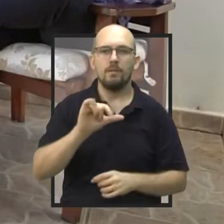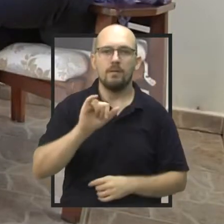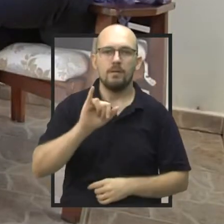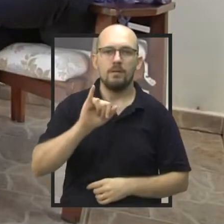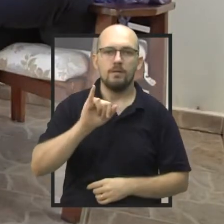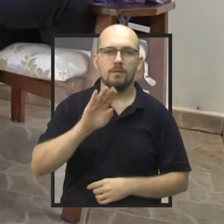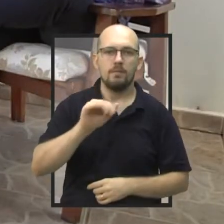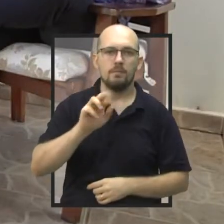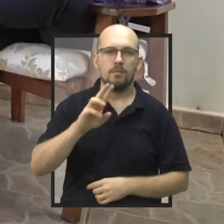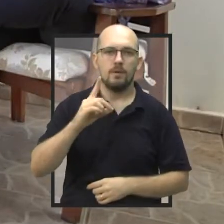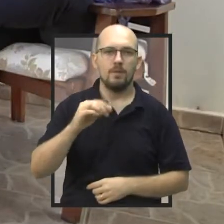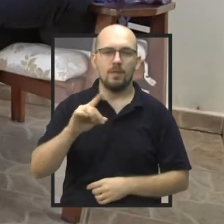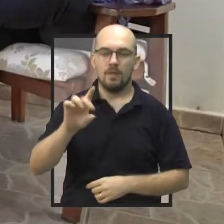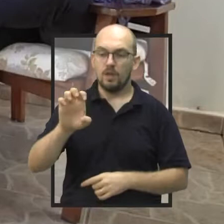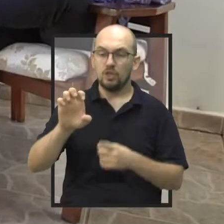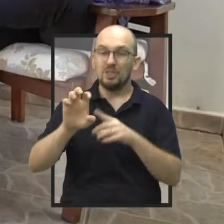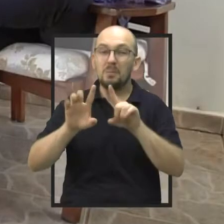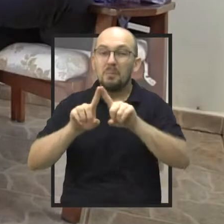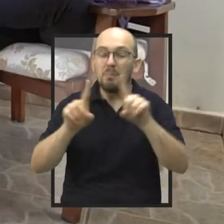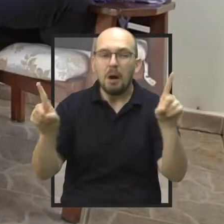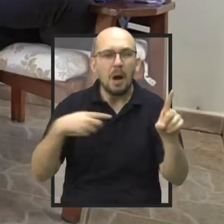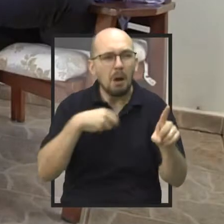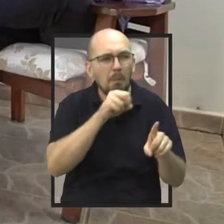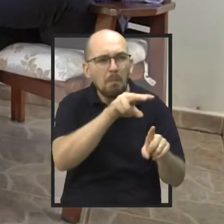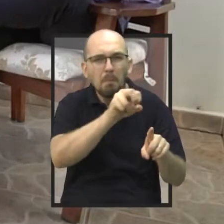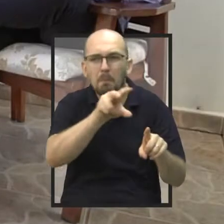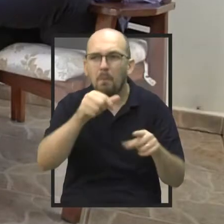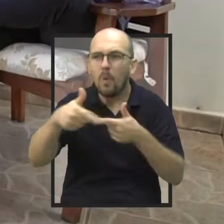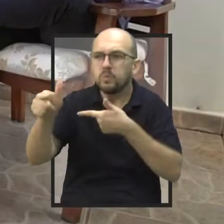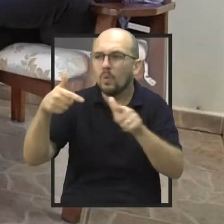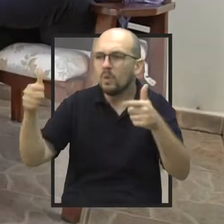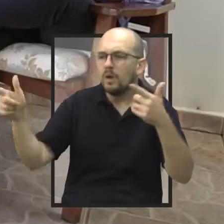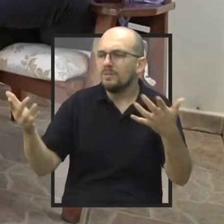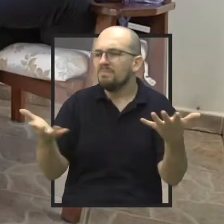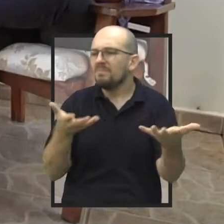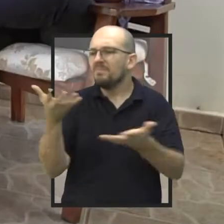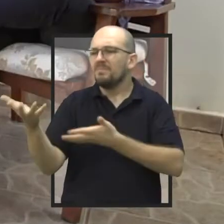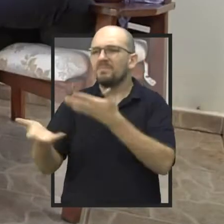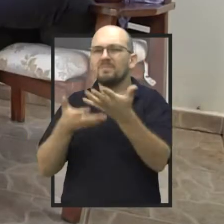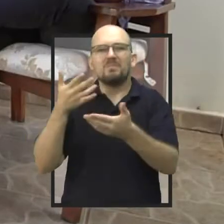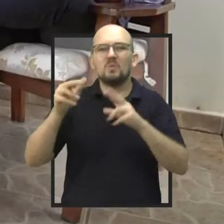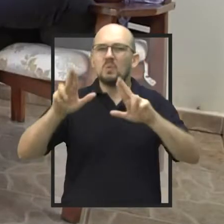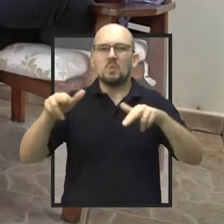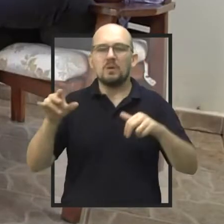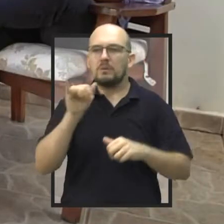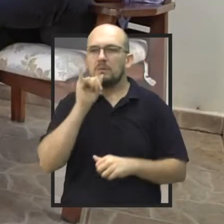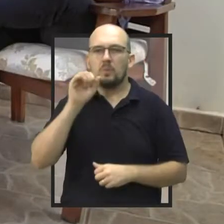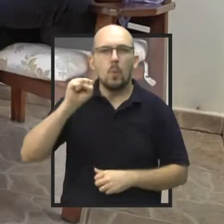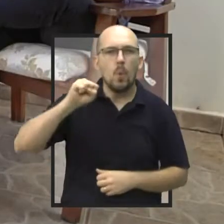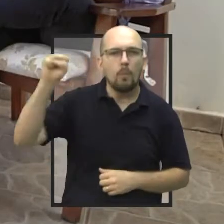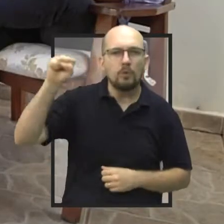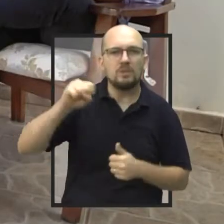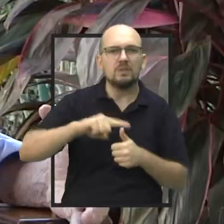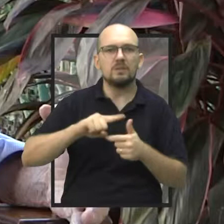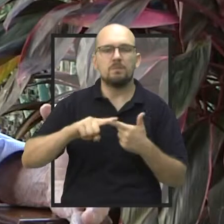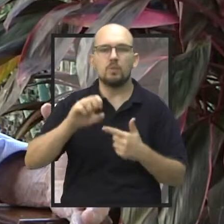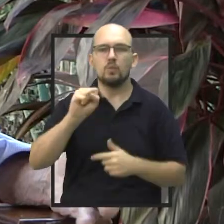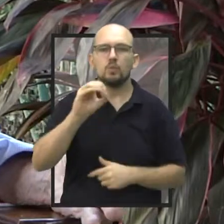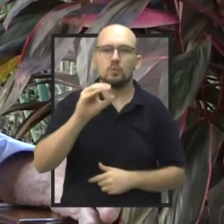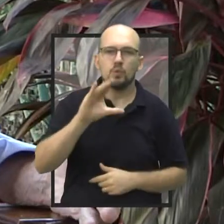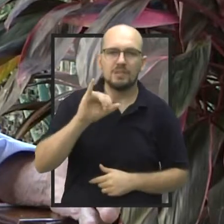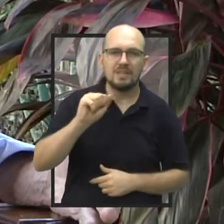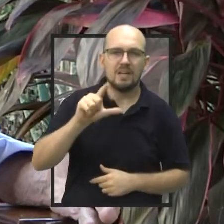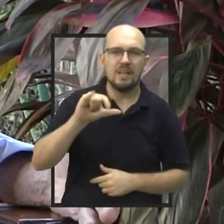nunca encontrei amparo nas doutrinas totalitárias comunistas ou socialistas.